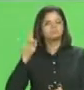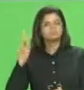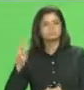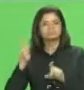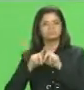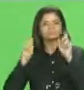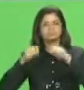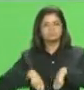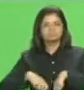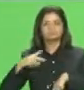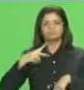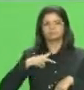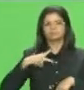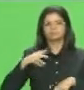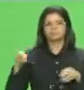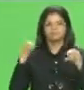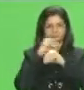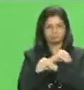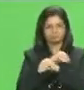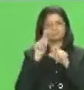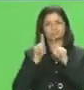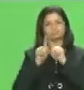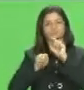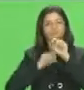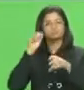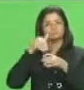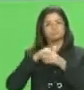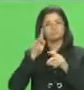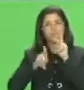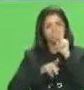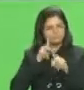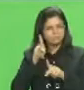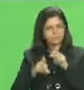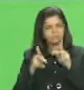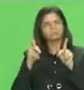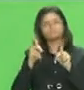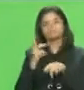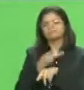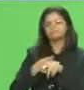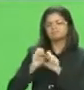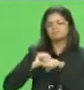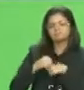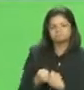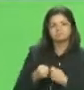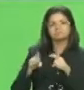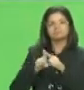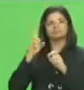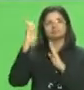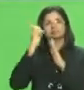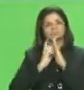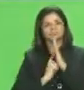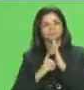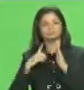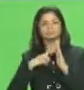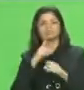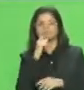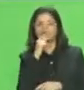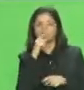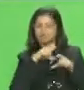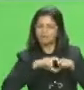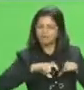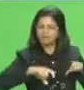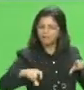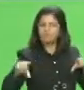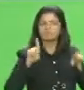público-privada, que é um golpe sobre o povo. Iremos buscar também fortalecer a garantia do direito ao abastecimento d'água, ao